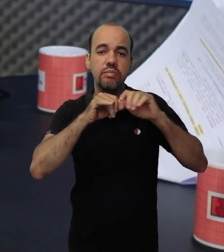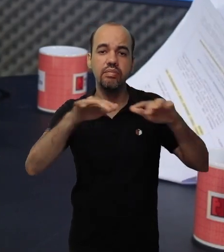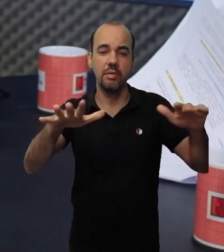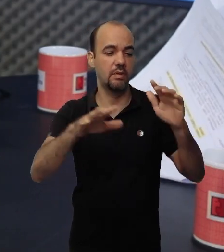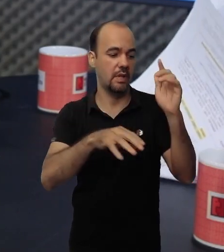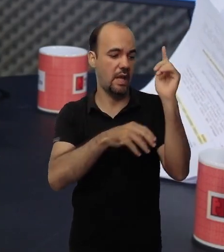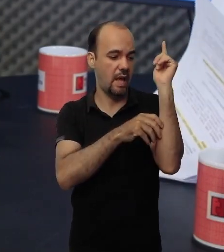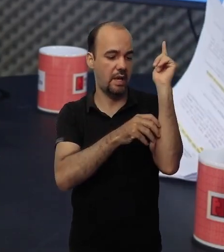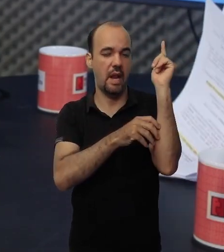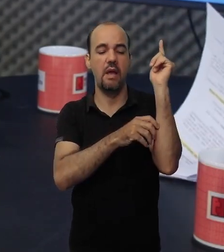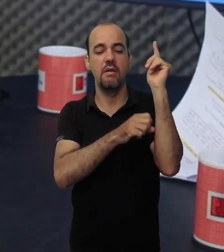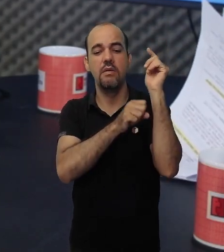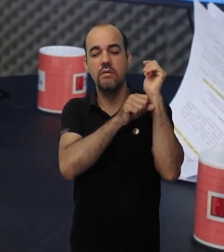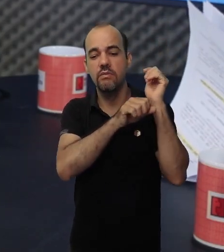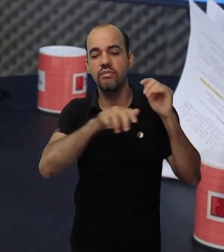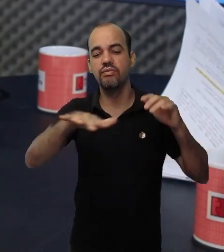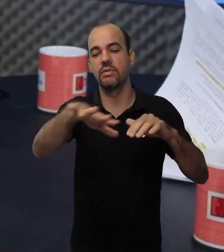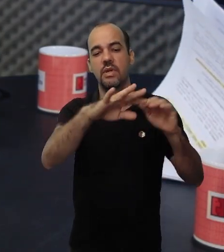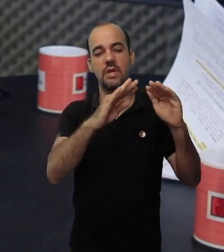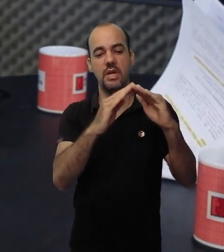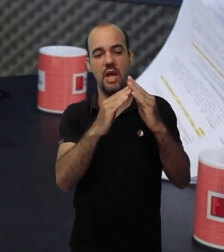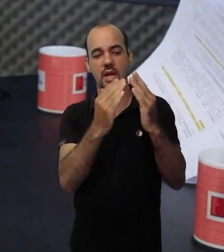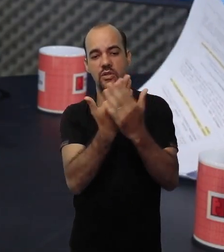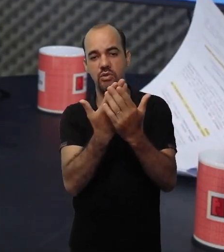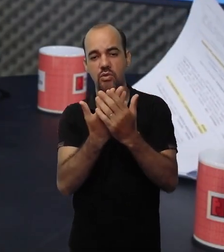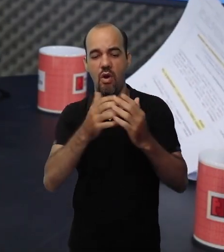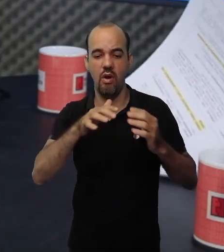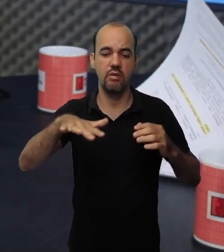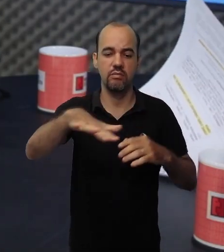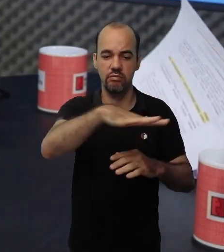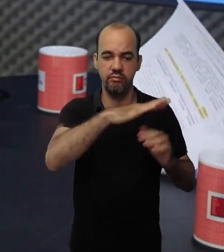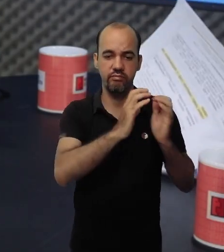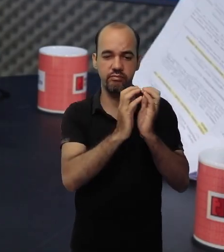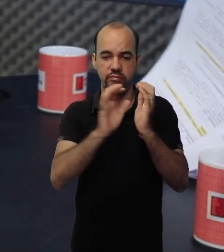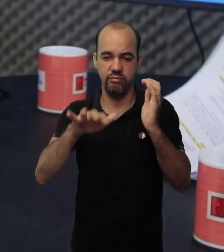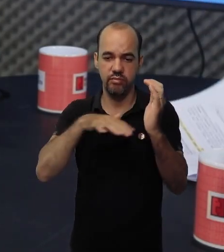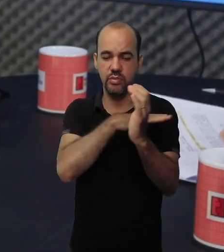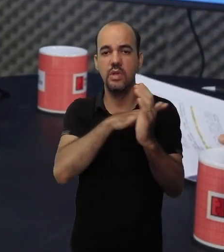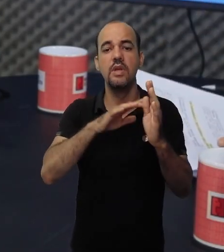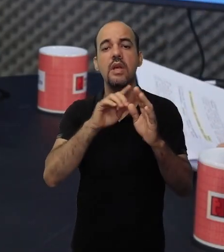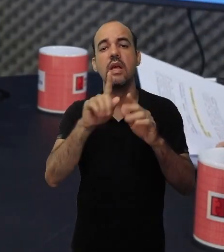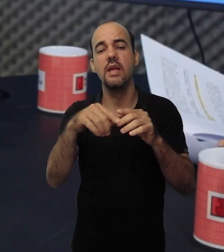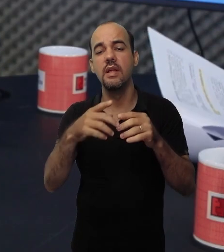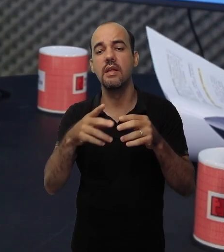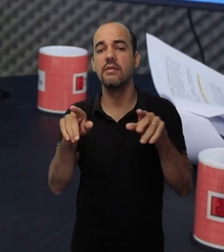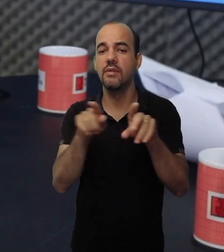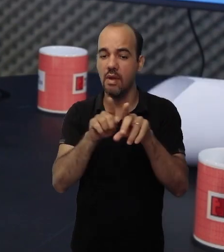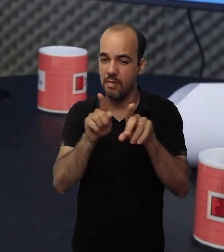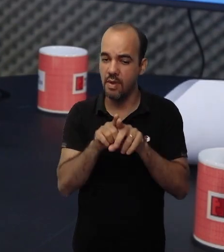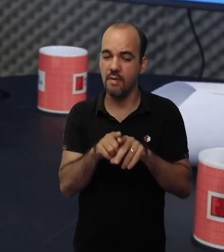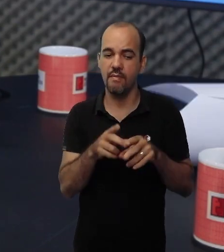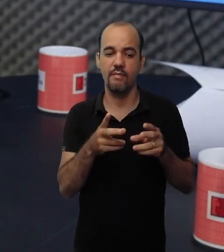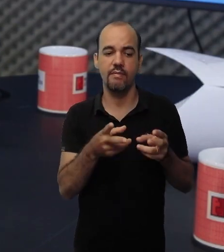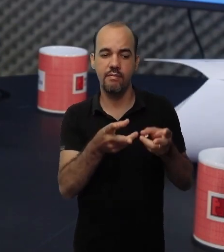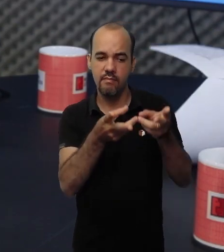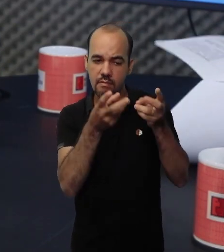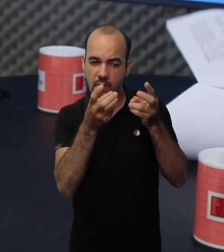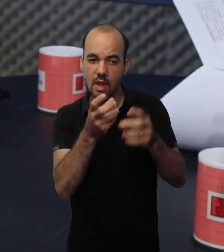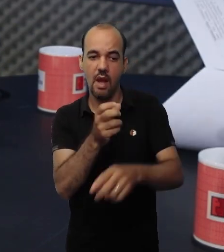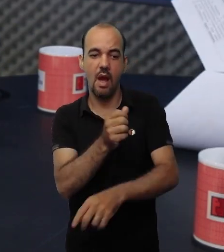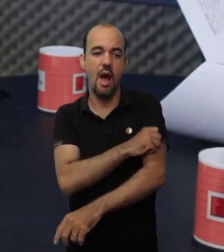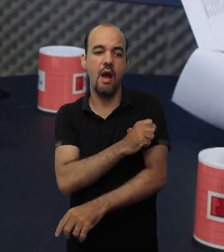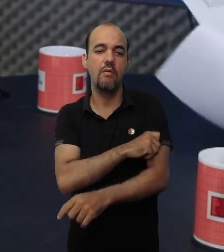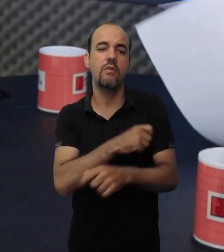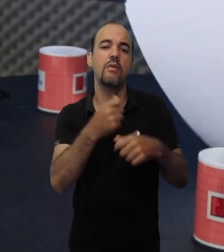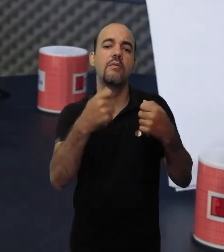E automaticamente a gente perceber a necessidade do aluno, né? A necessidade do estudante